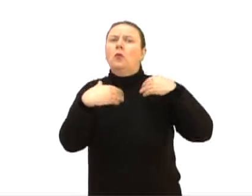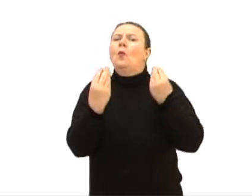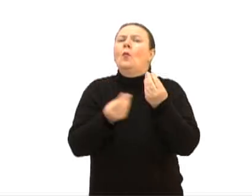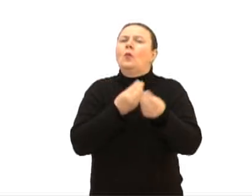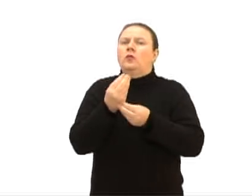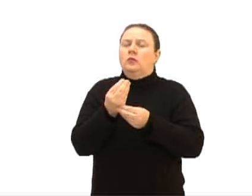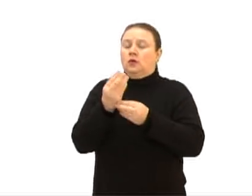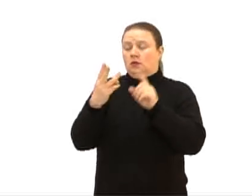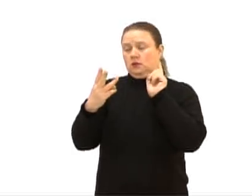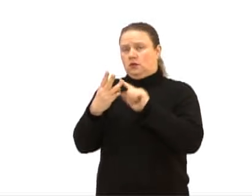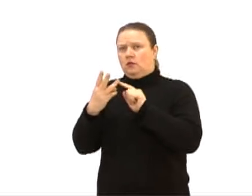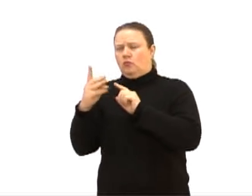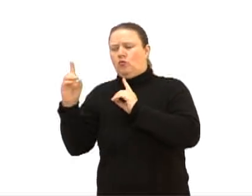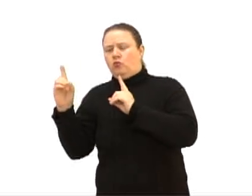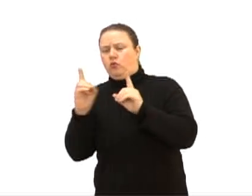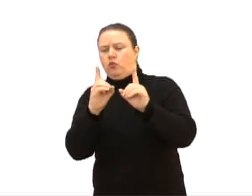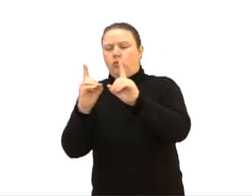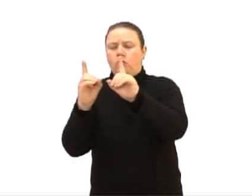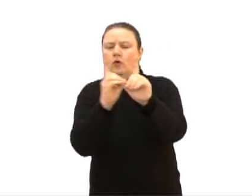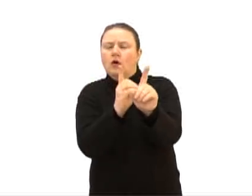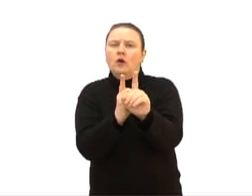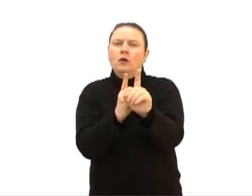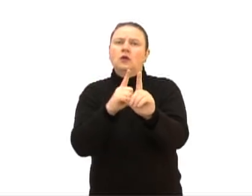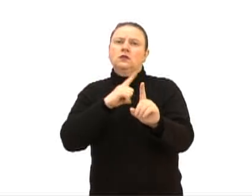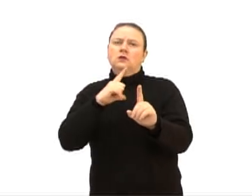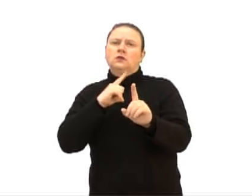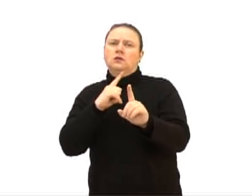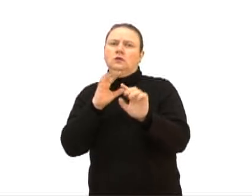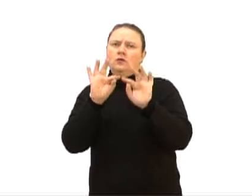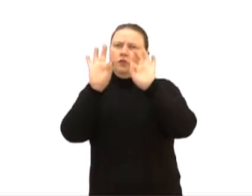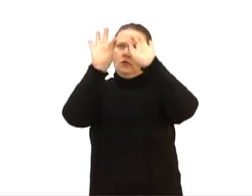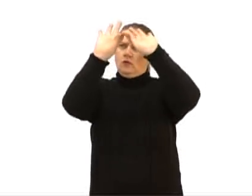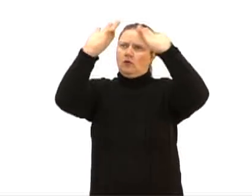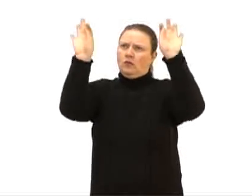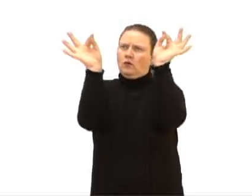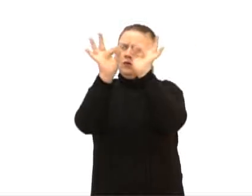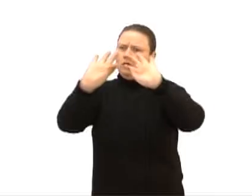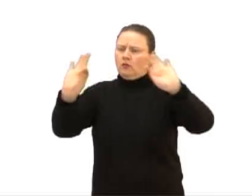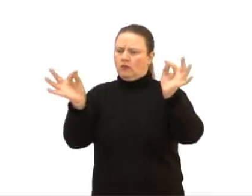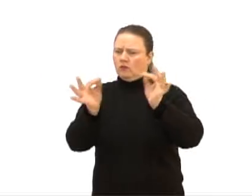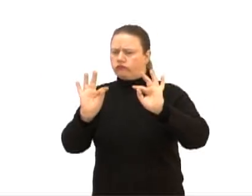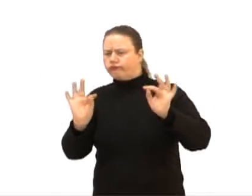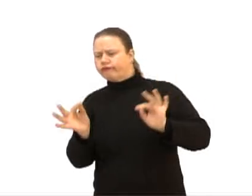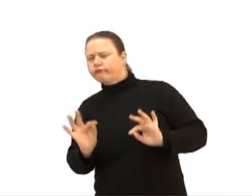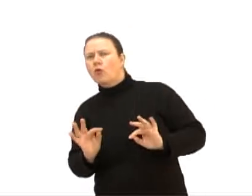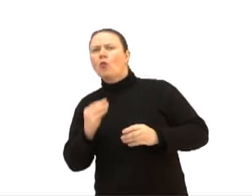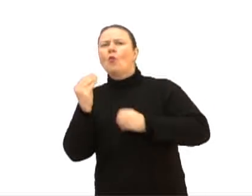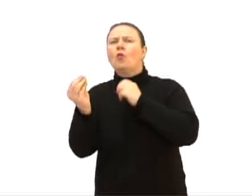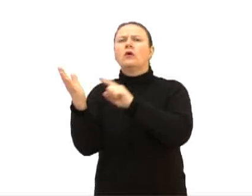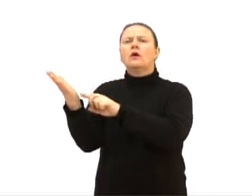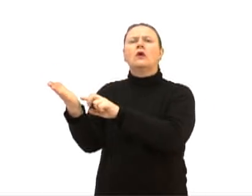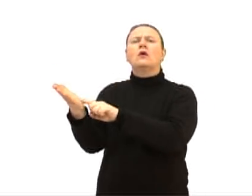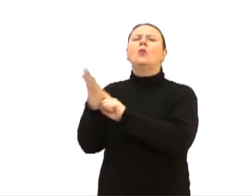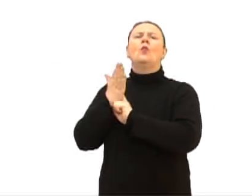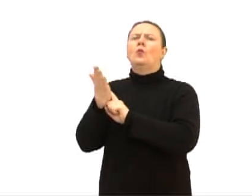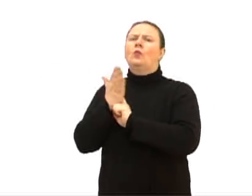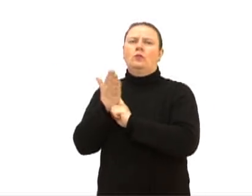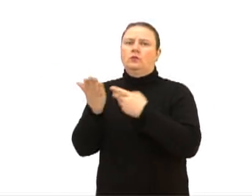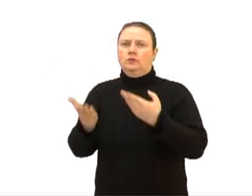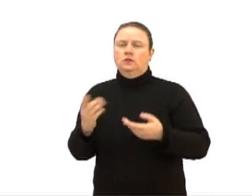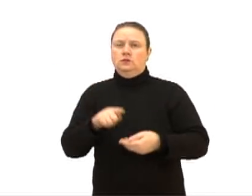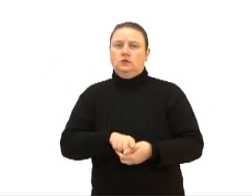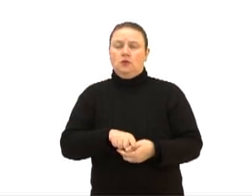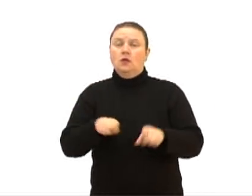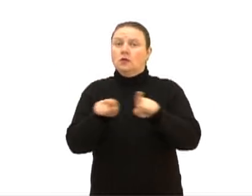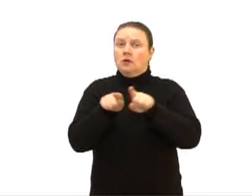uma sombra? Não. Há um contorno ou vários contornos, o que eles representam, tá? A presença